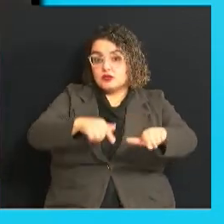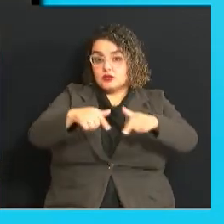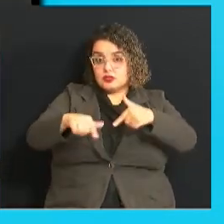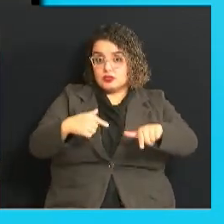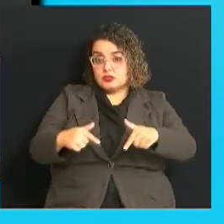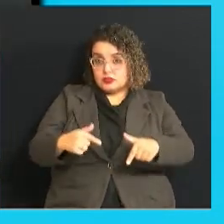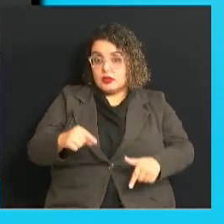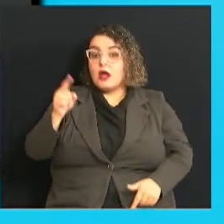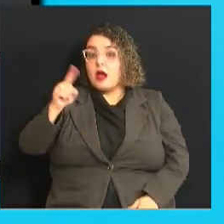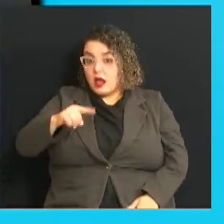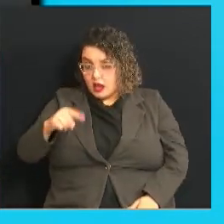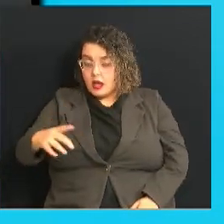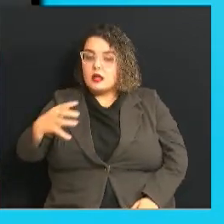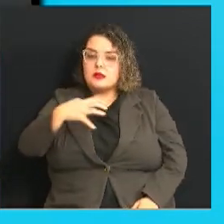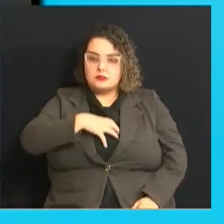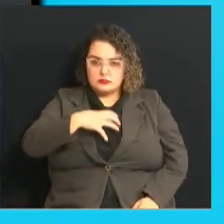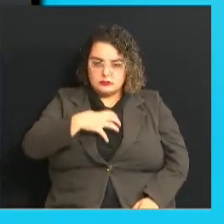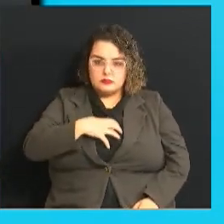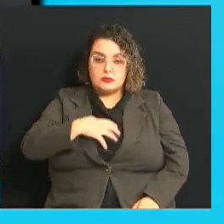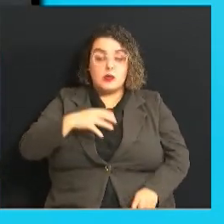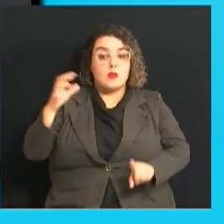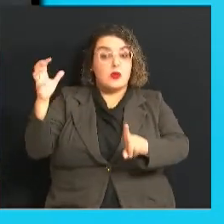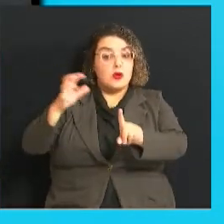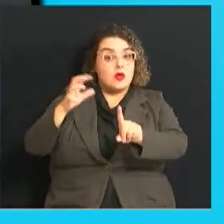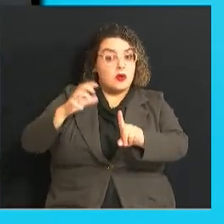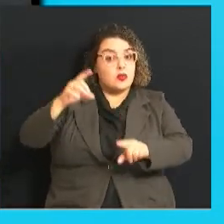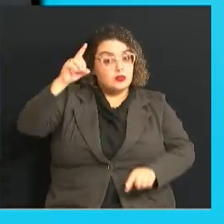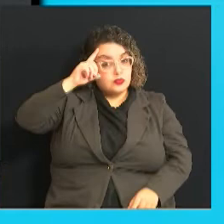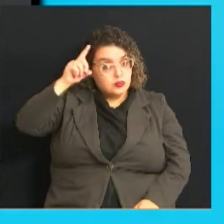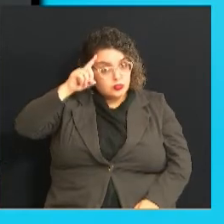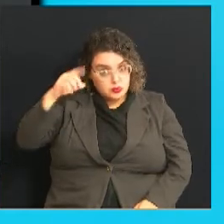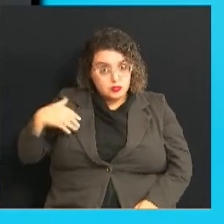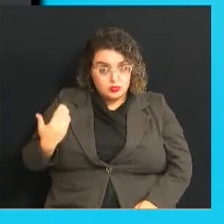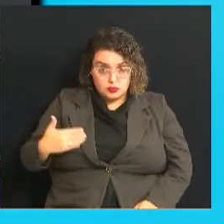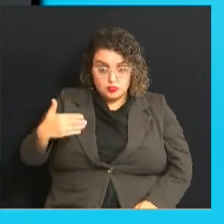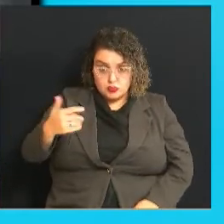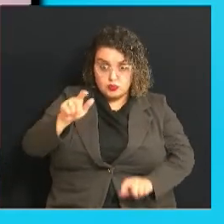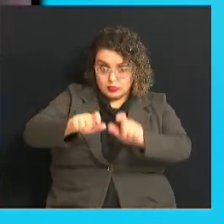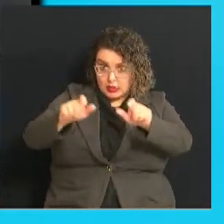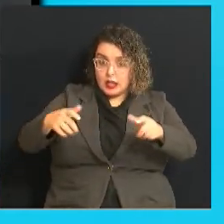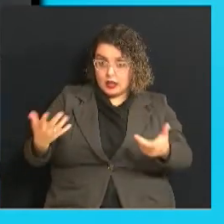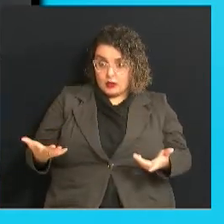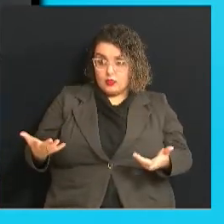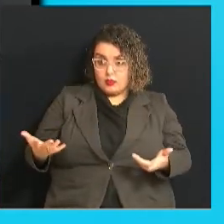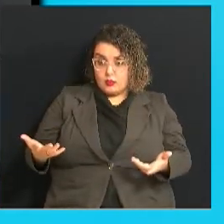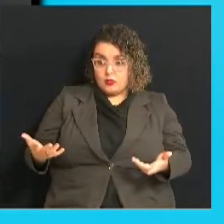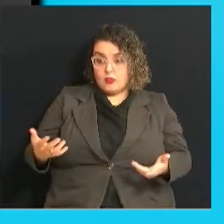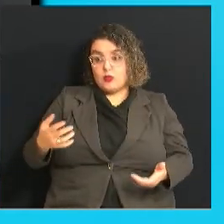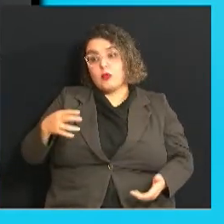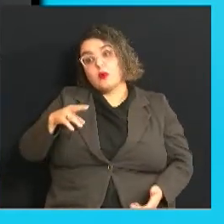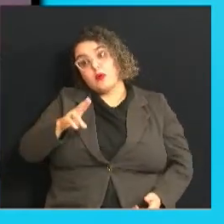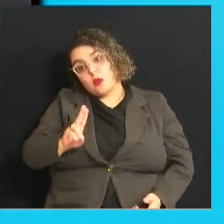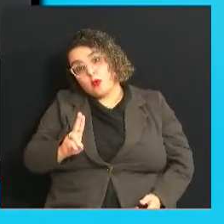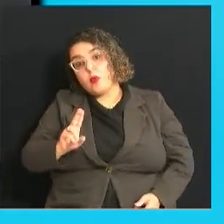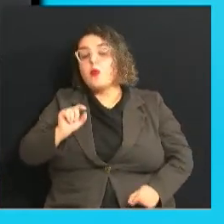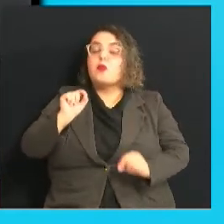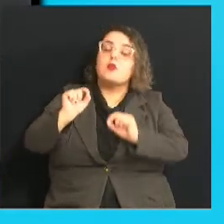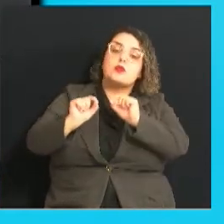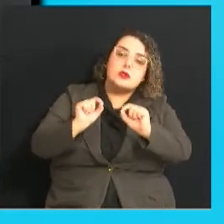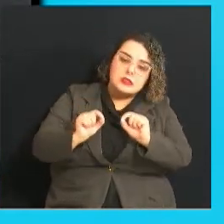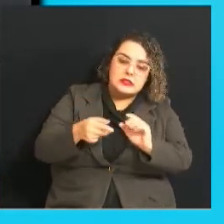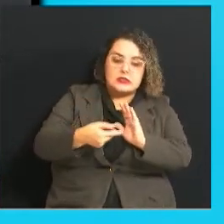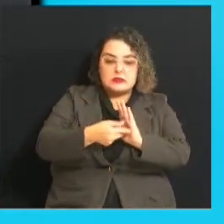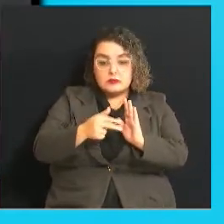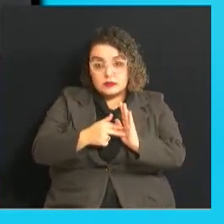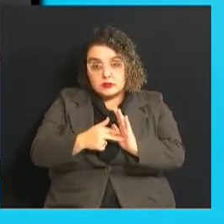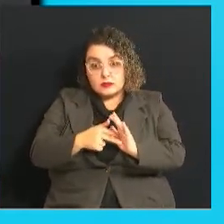esses sintomas têm um impacto no dia a dia dessas pessoas. Ou seja, ela vai precisar de